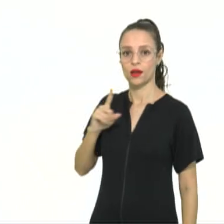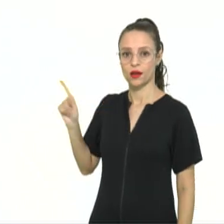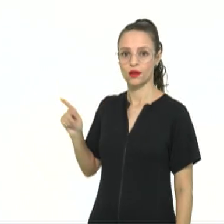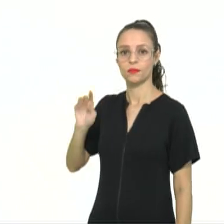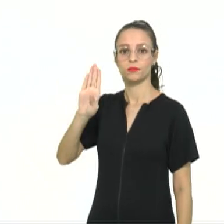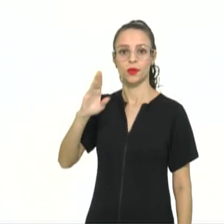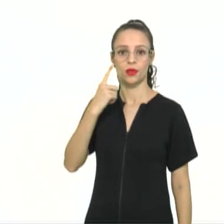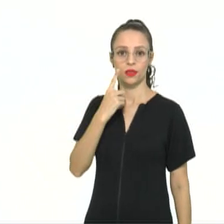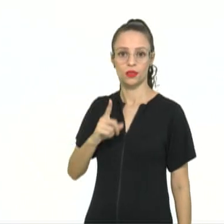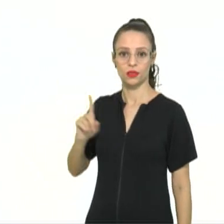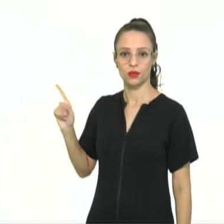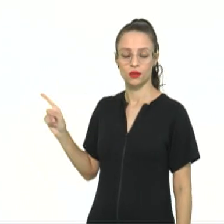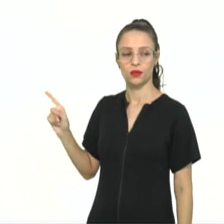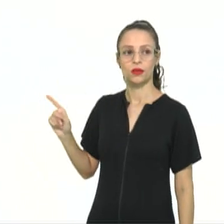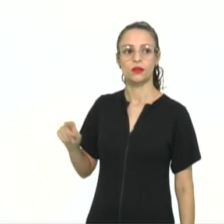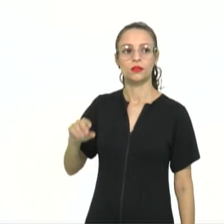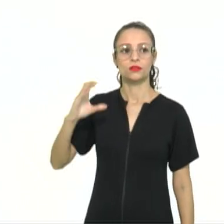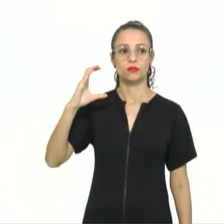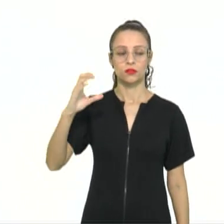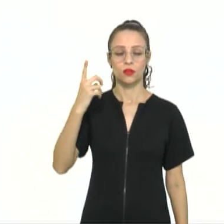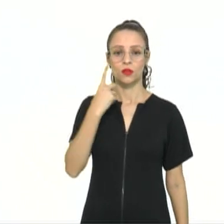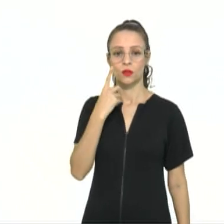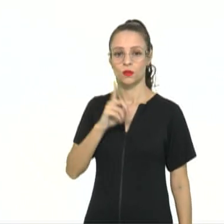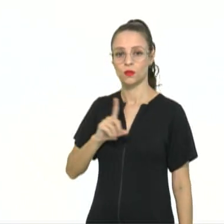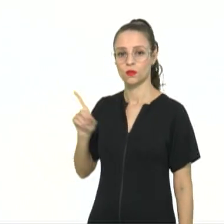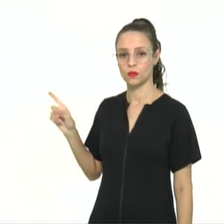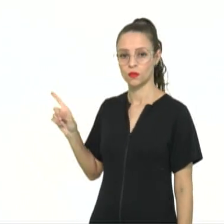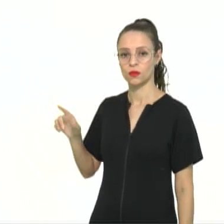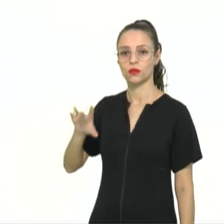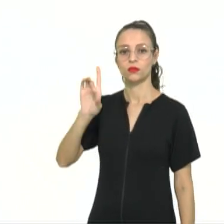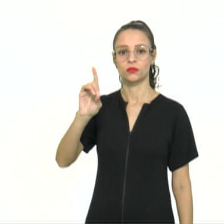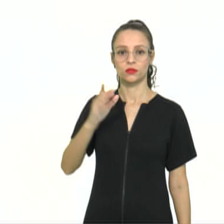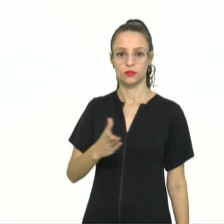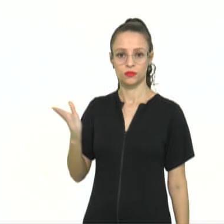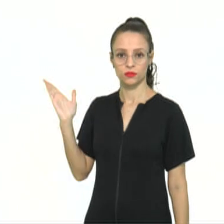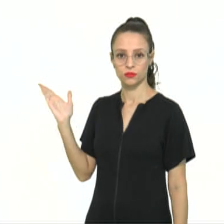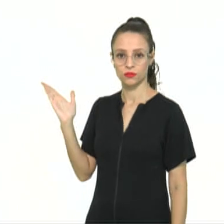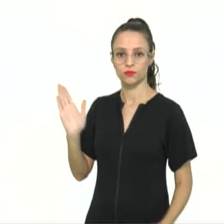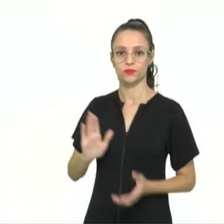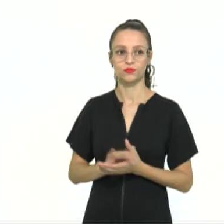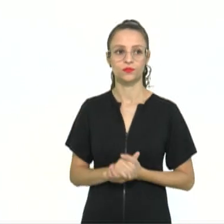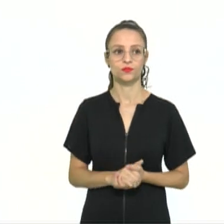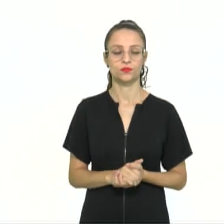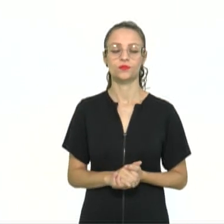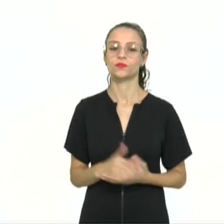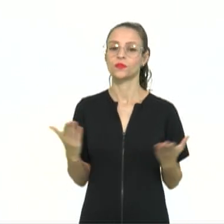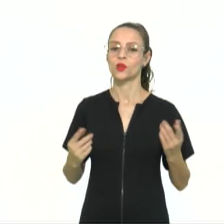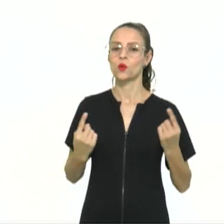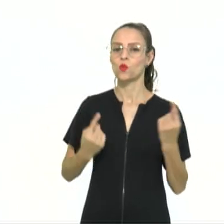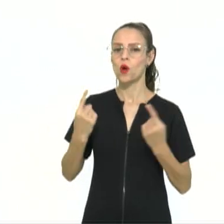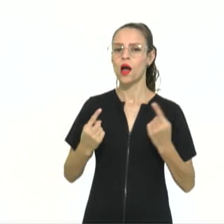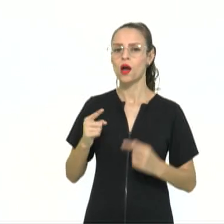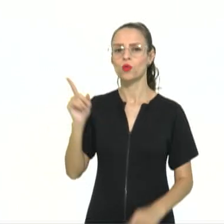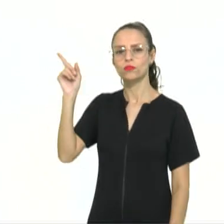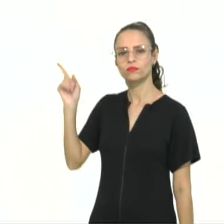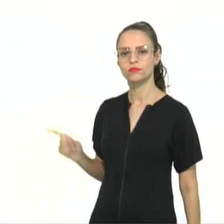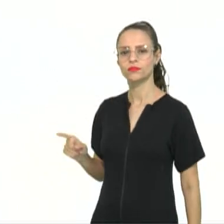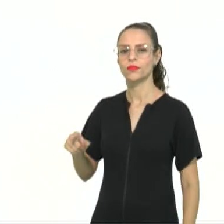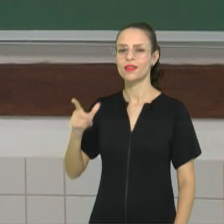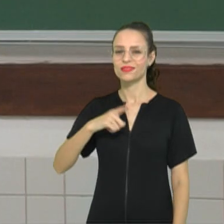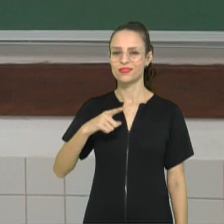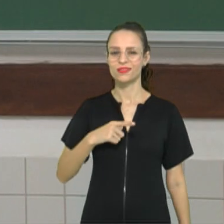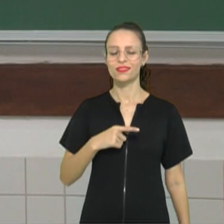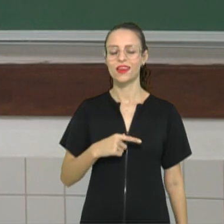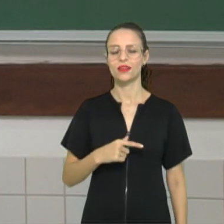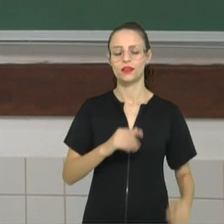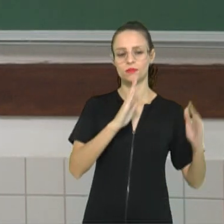Letra B, Tai Chi Chuan. Letra C, Sanda. Ou letra D, Qigong Saúde. Então, qual das modalidades de Kung Fu